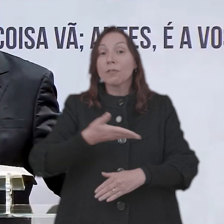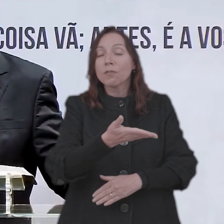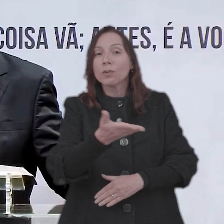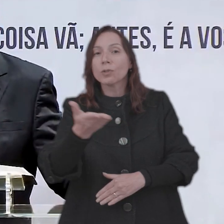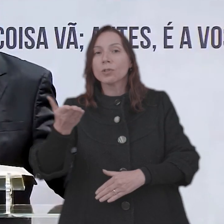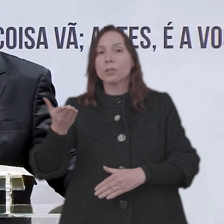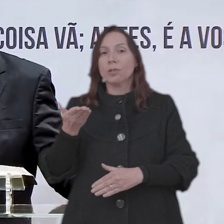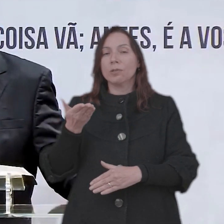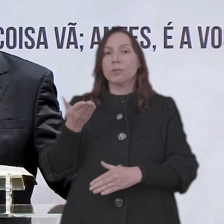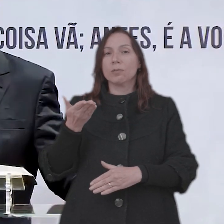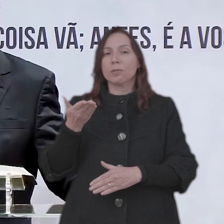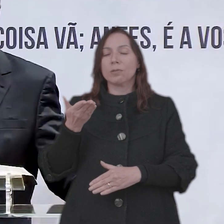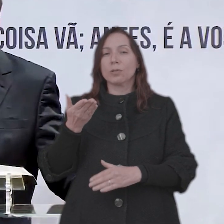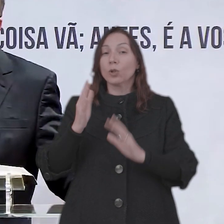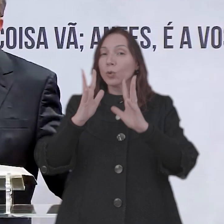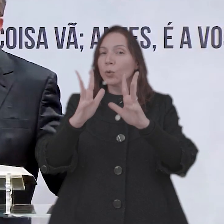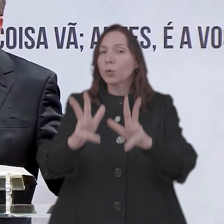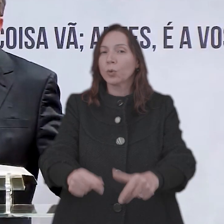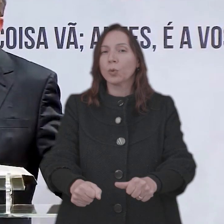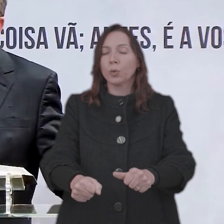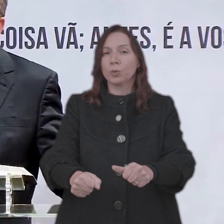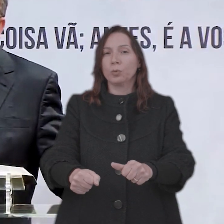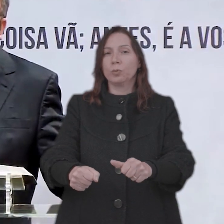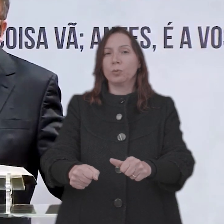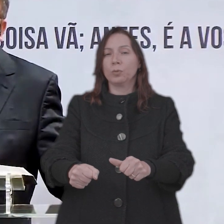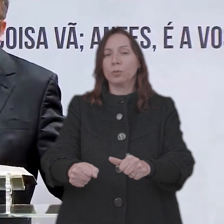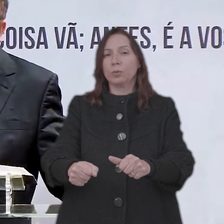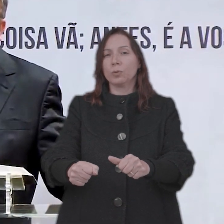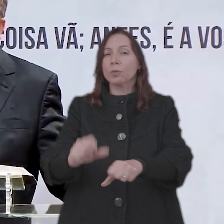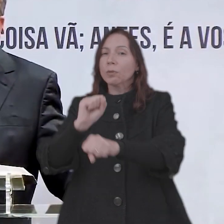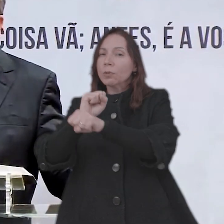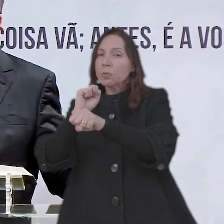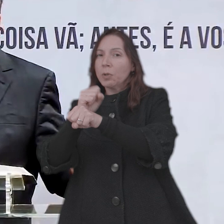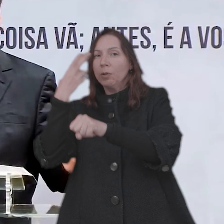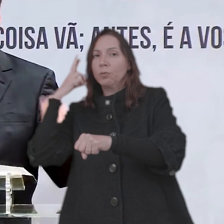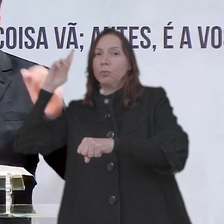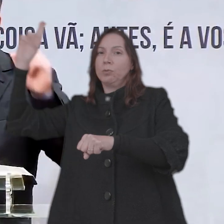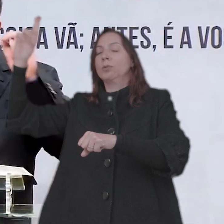vós todos os que esperais no Senhor.